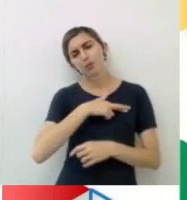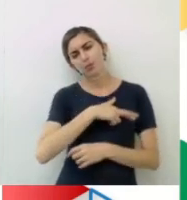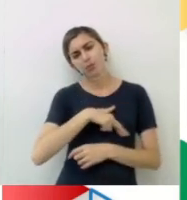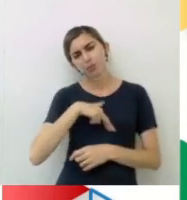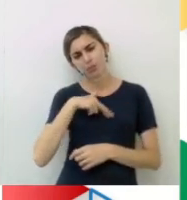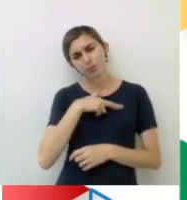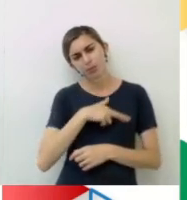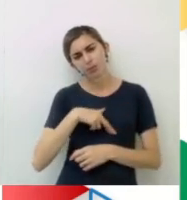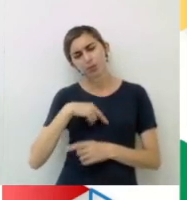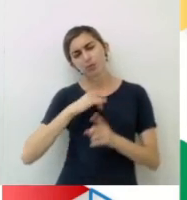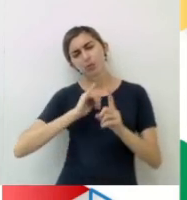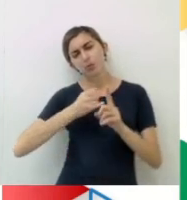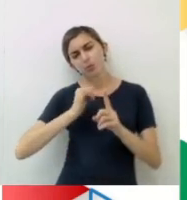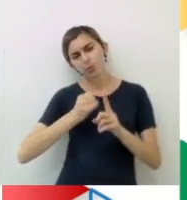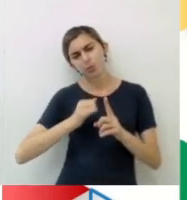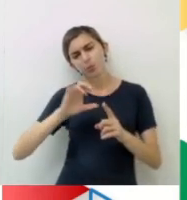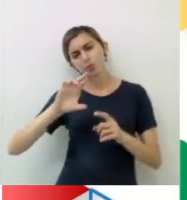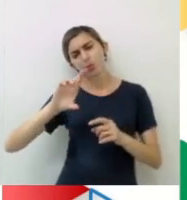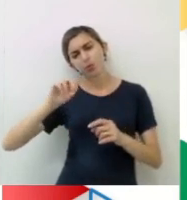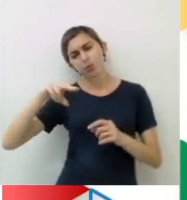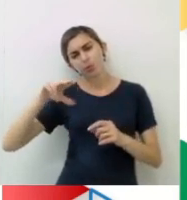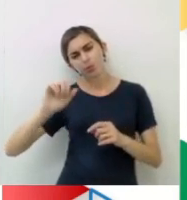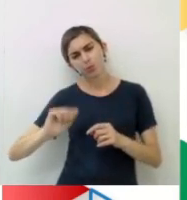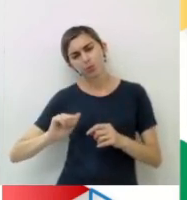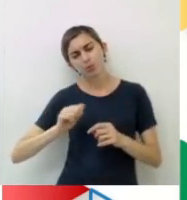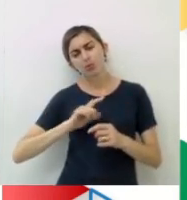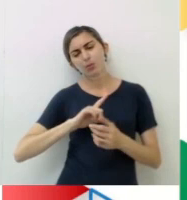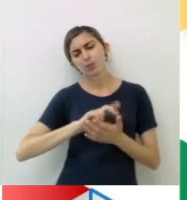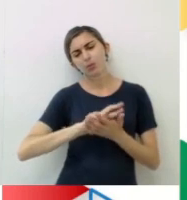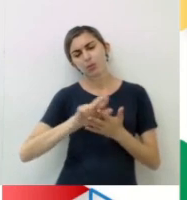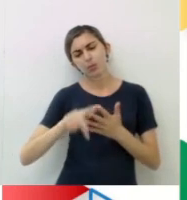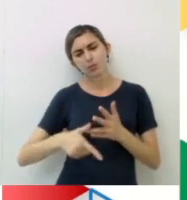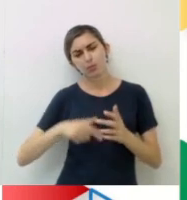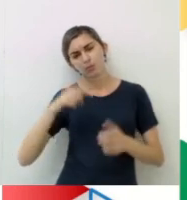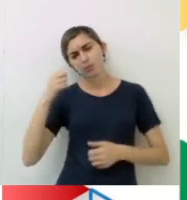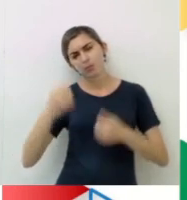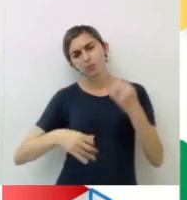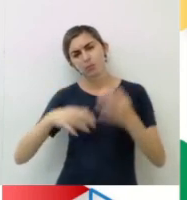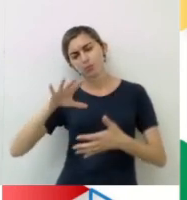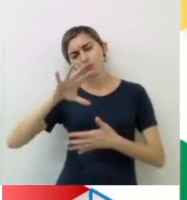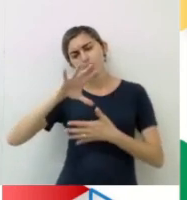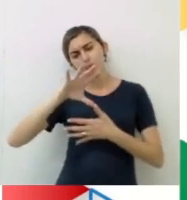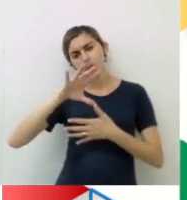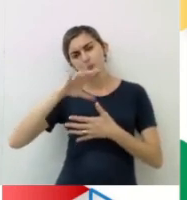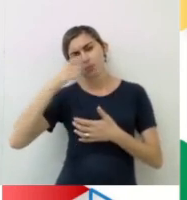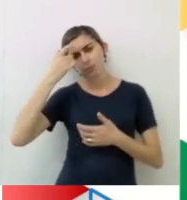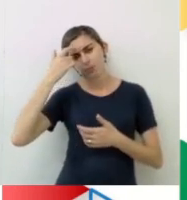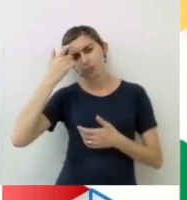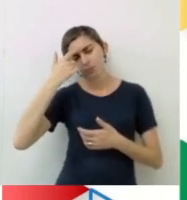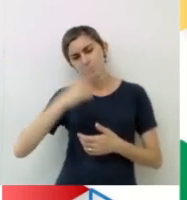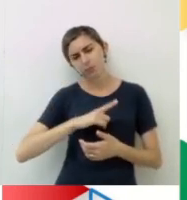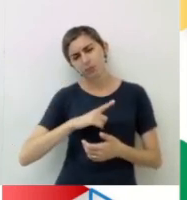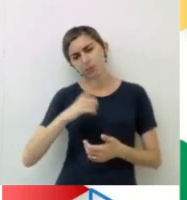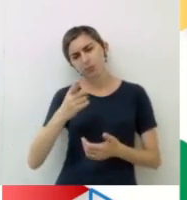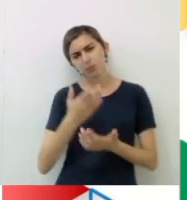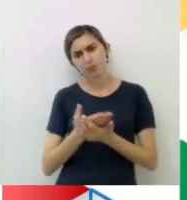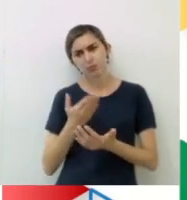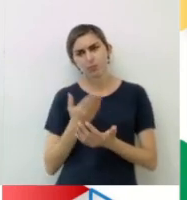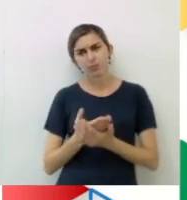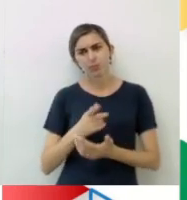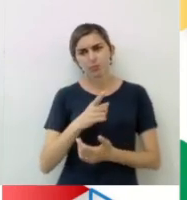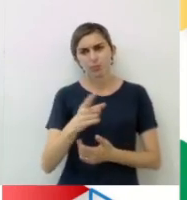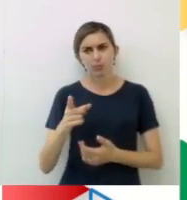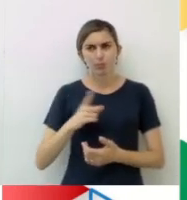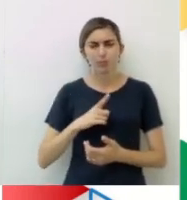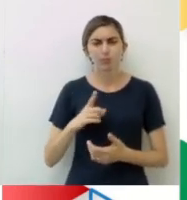romance, conto, crônica, os elementos da narrativa. É um mapa mental para vocês estudarem aqui, pela